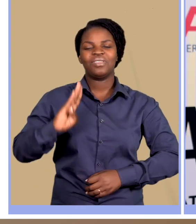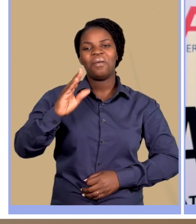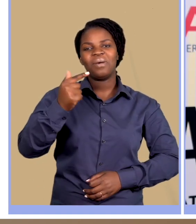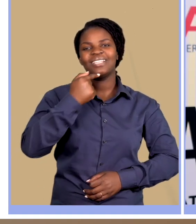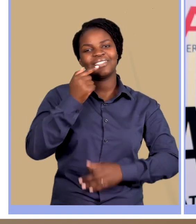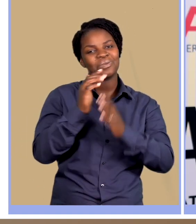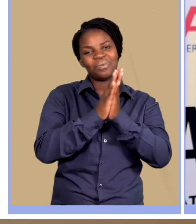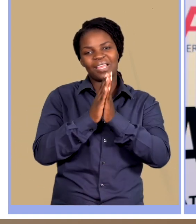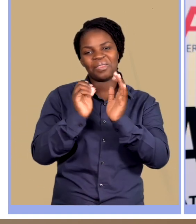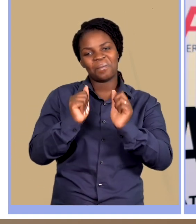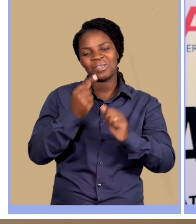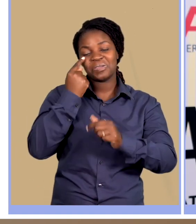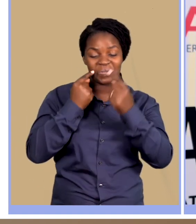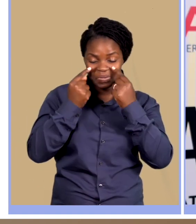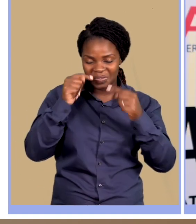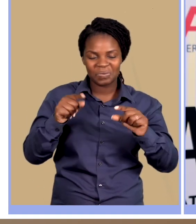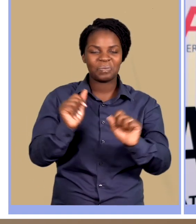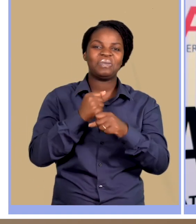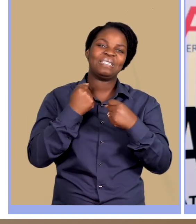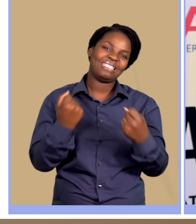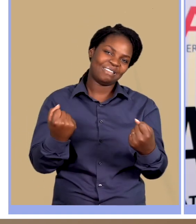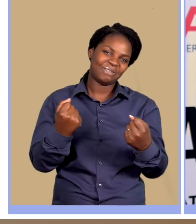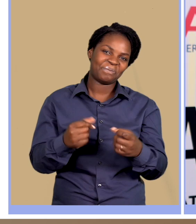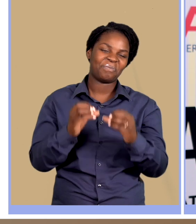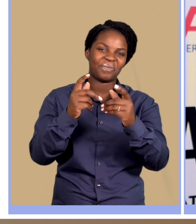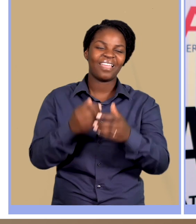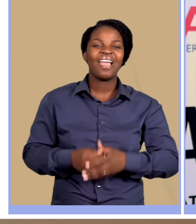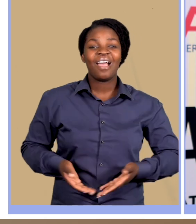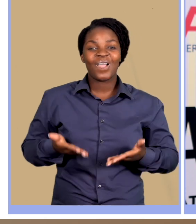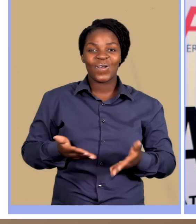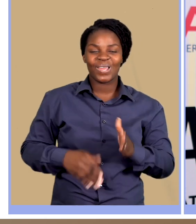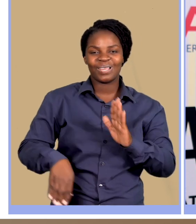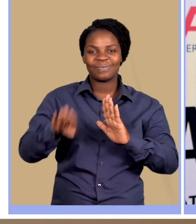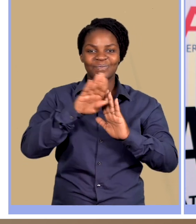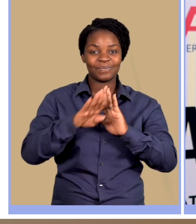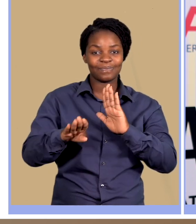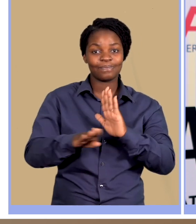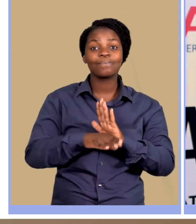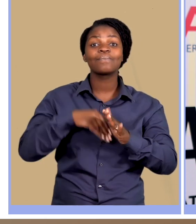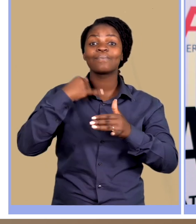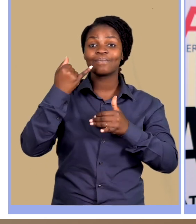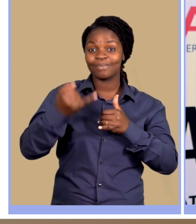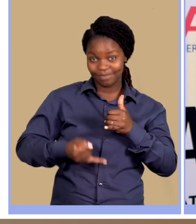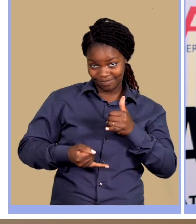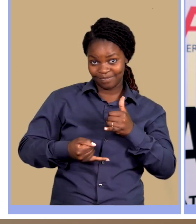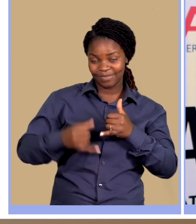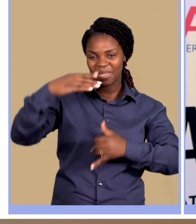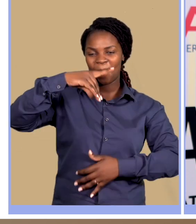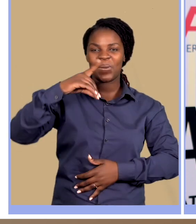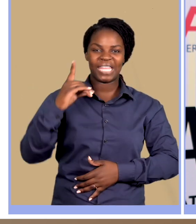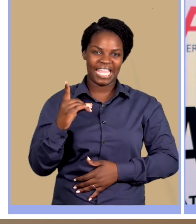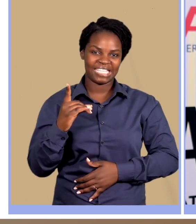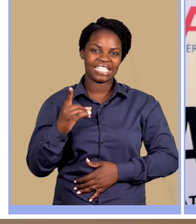Exatamente, chegamos ao termo desse podcast. Primeiro agradecer aos nossos parceiros,